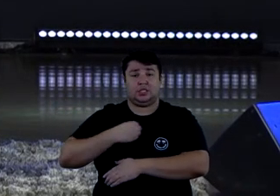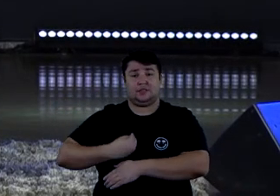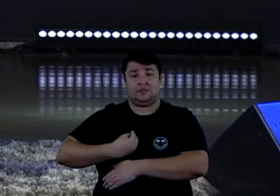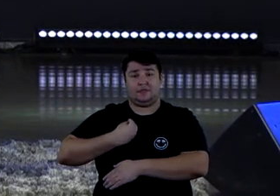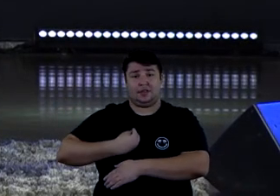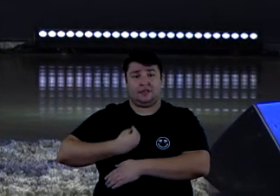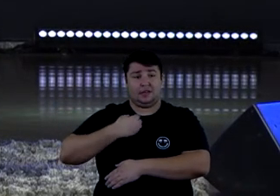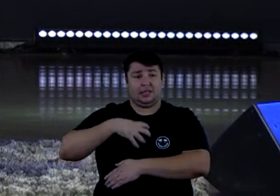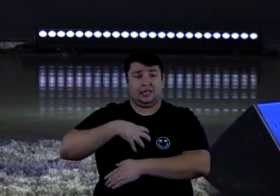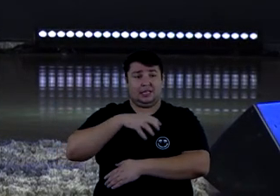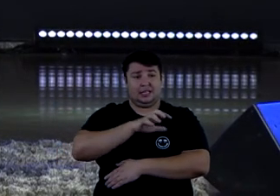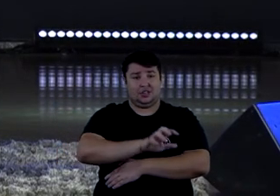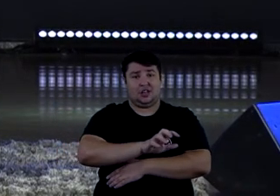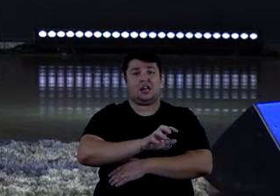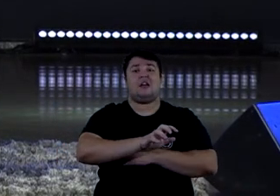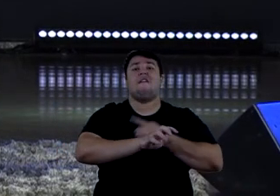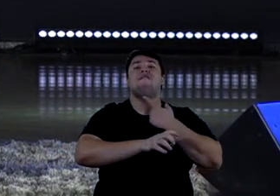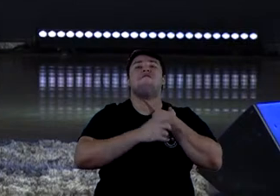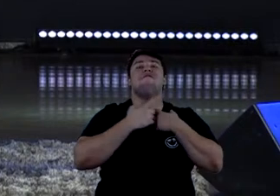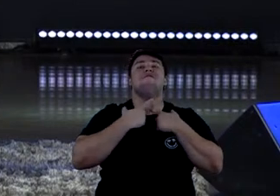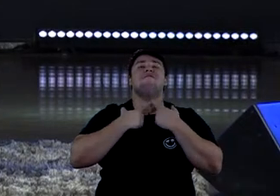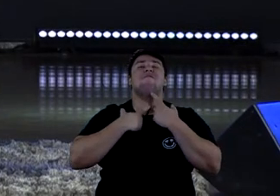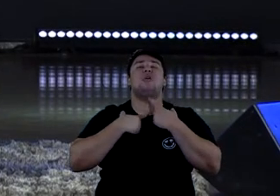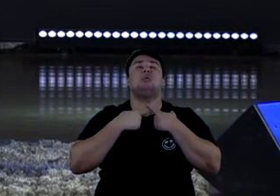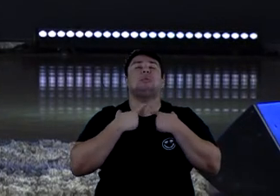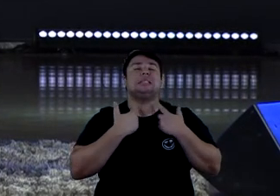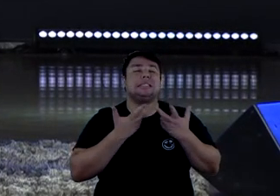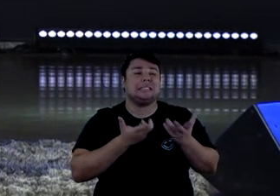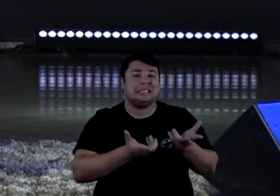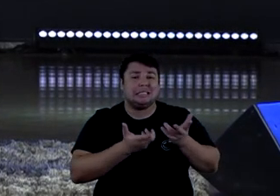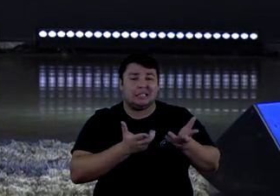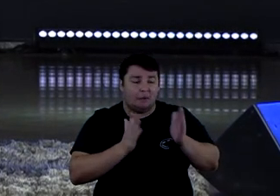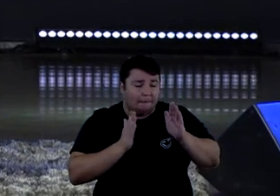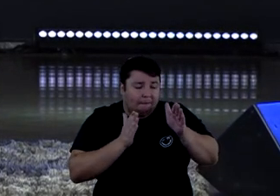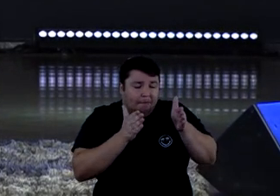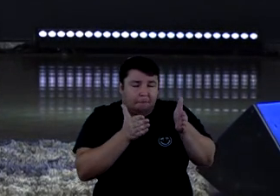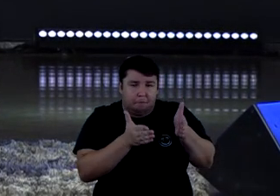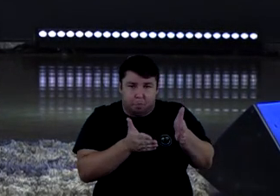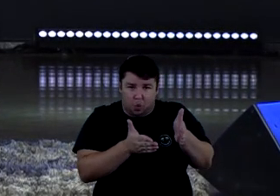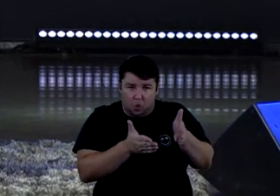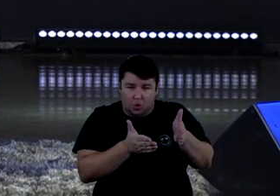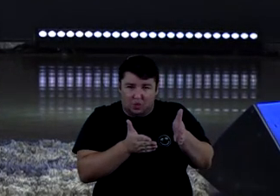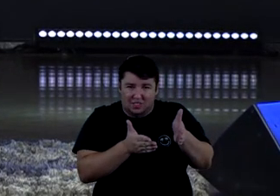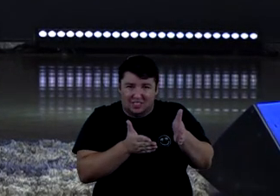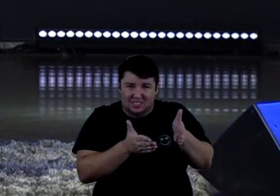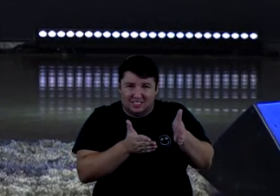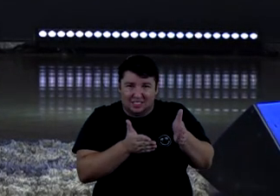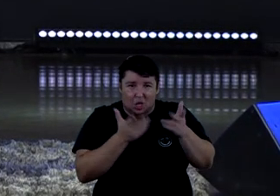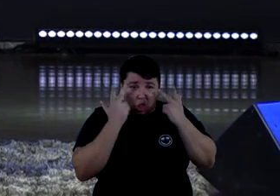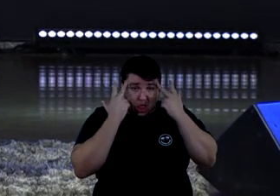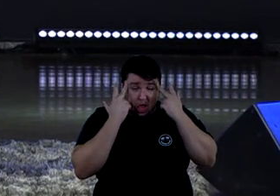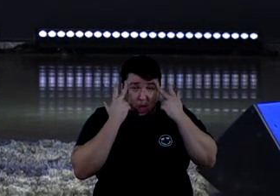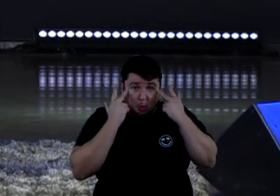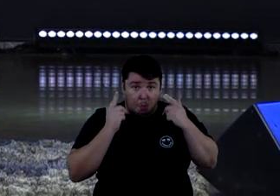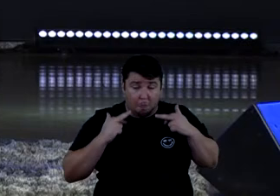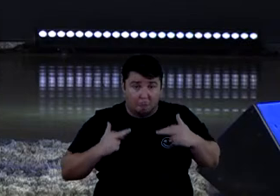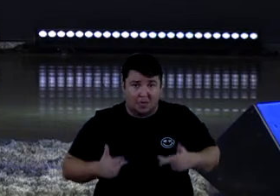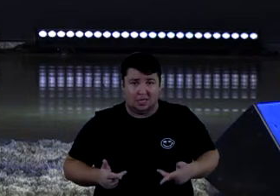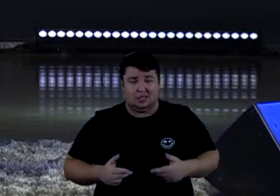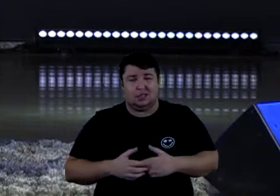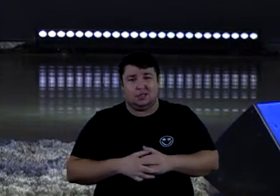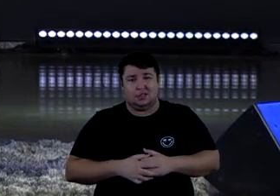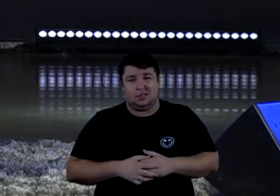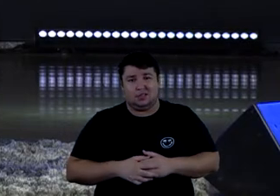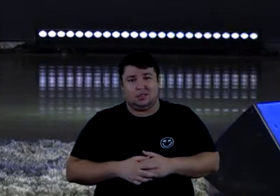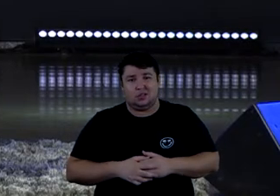modo, seguindo os desejos ardentes e as inclinações da nossa natureza humana.